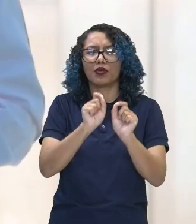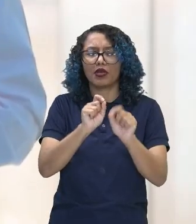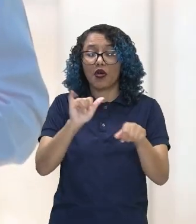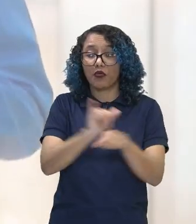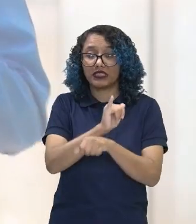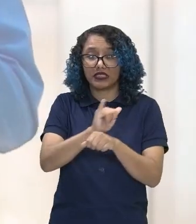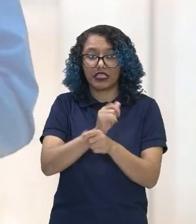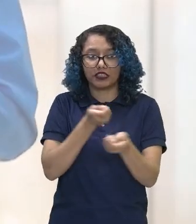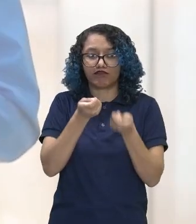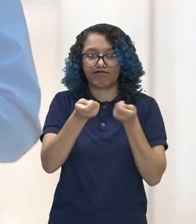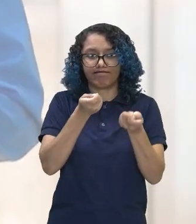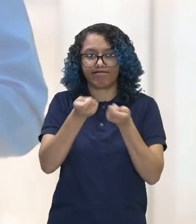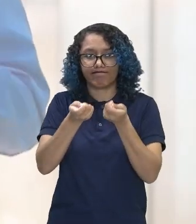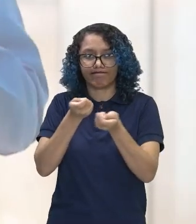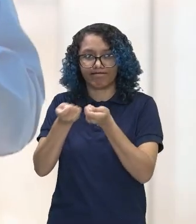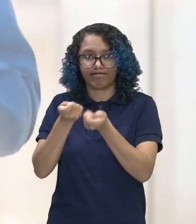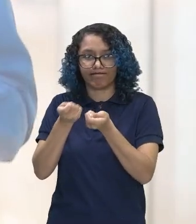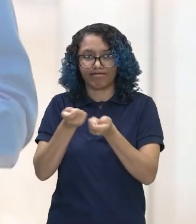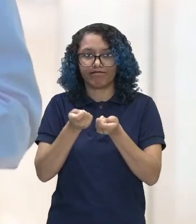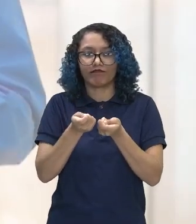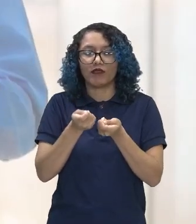dominação, reproduzindo as